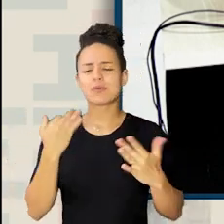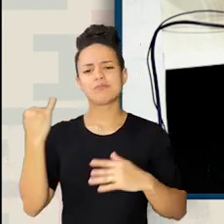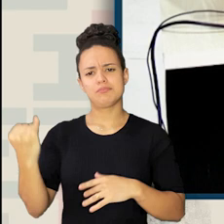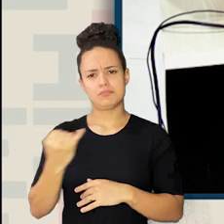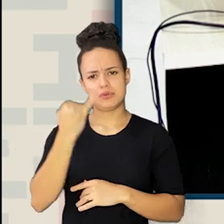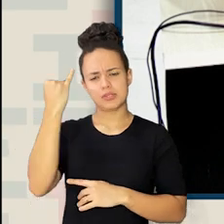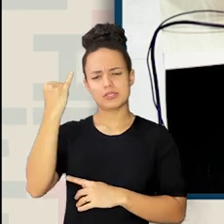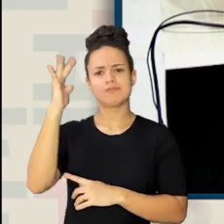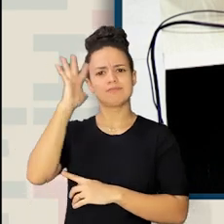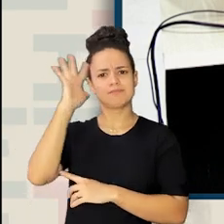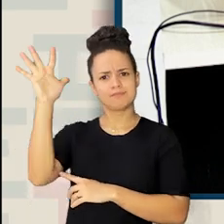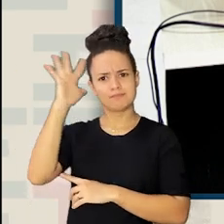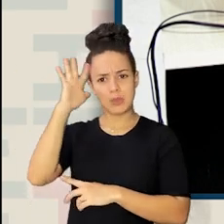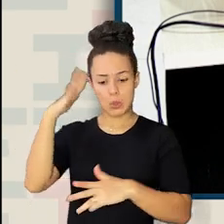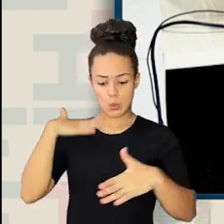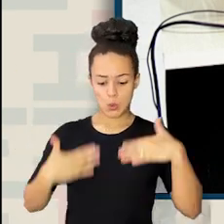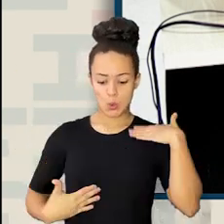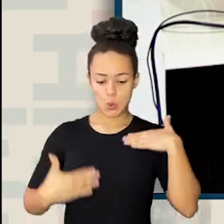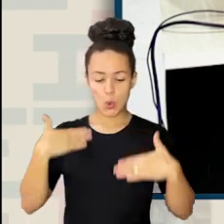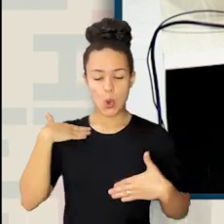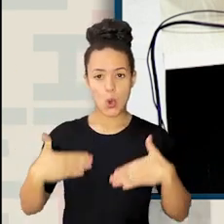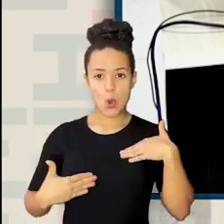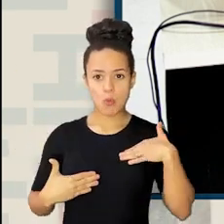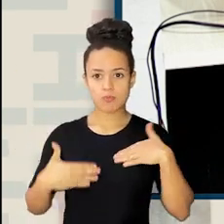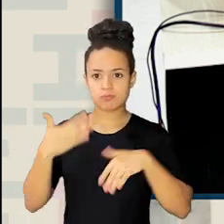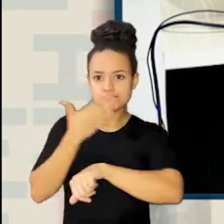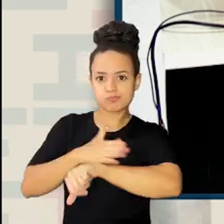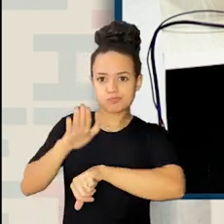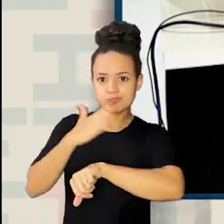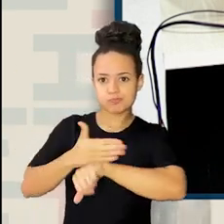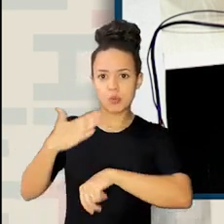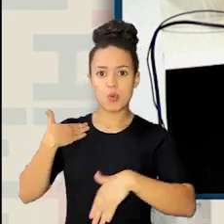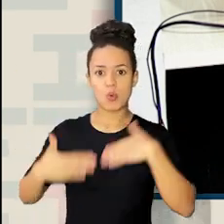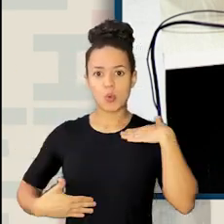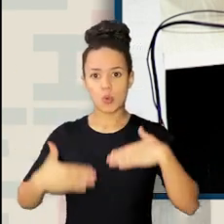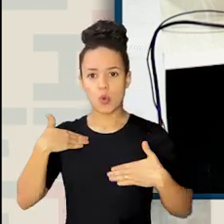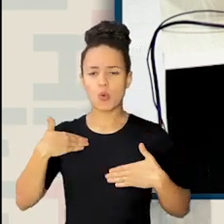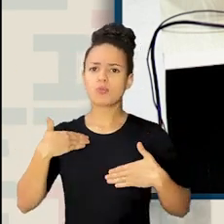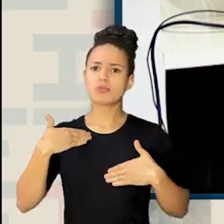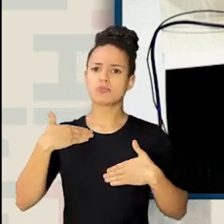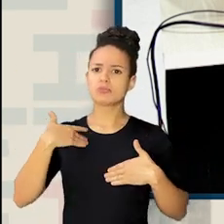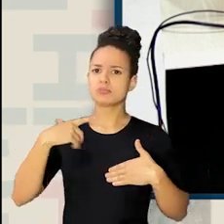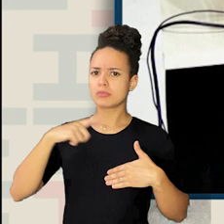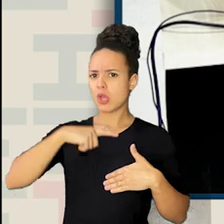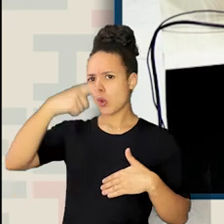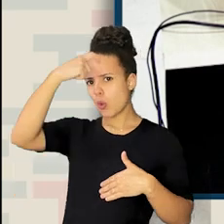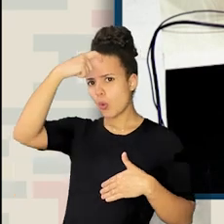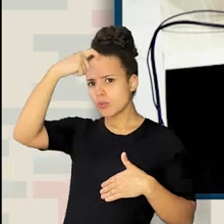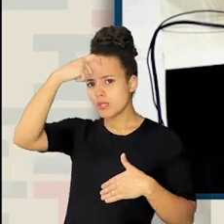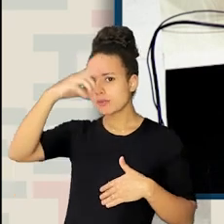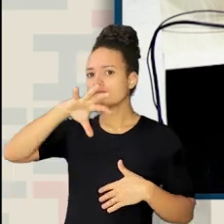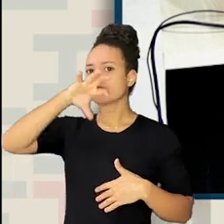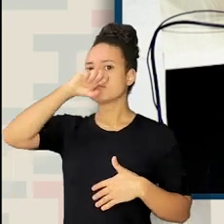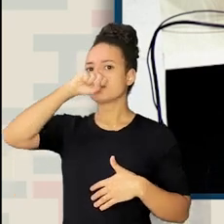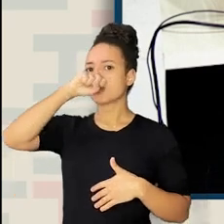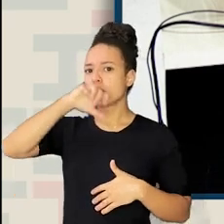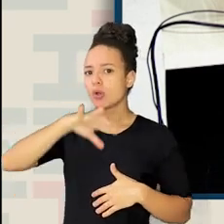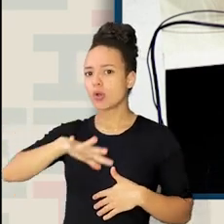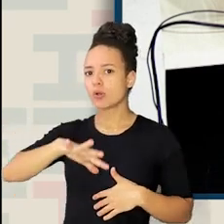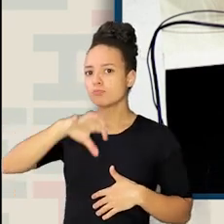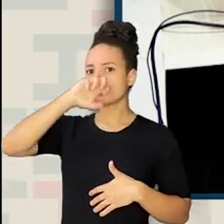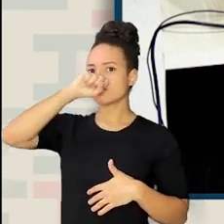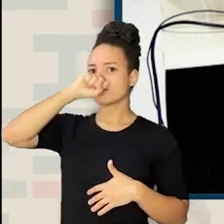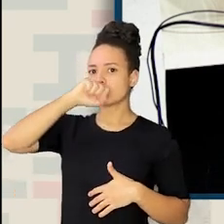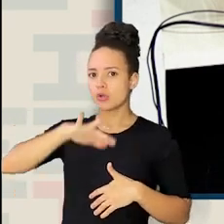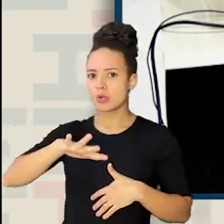pensar nesse corpo, nessa preparação desse corpo, ter uma consciência dessa respiração, desse processo que vai